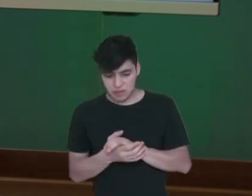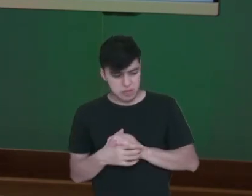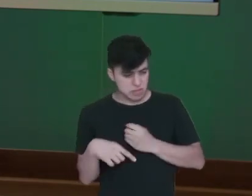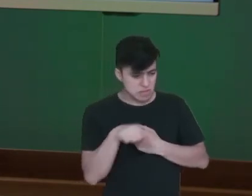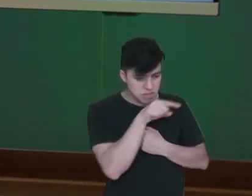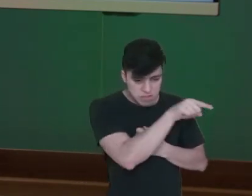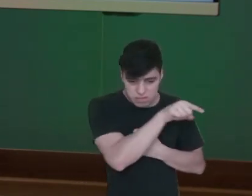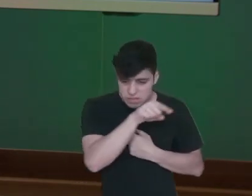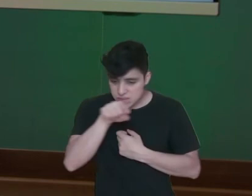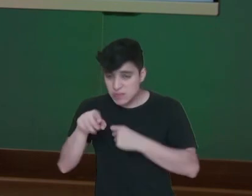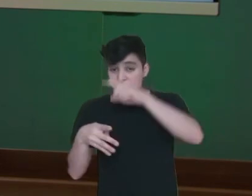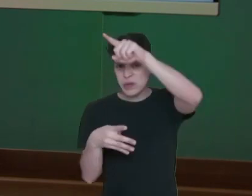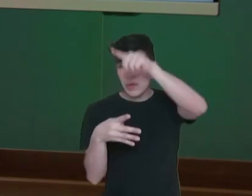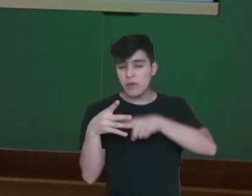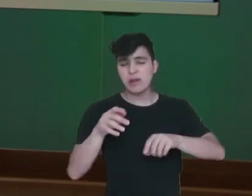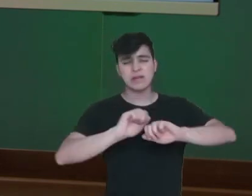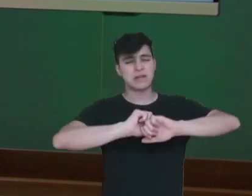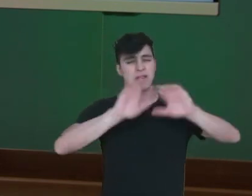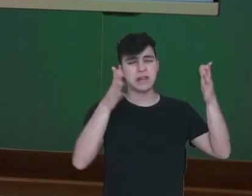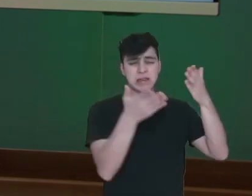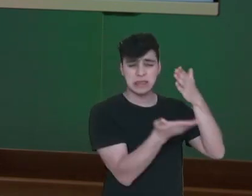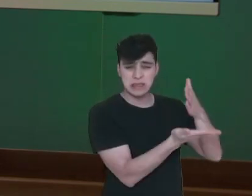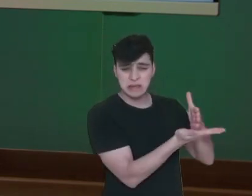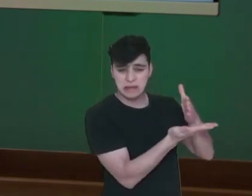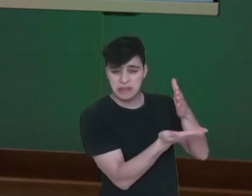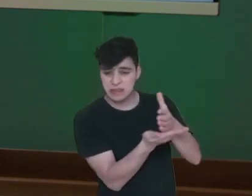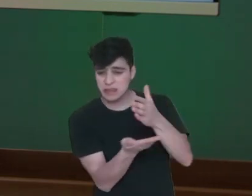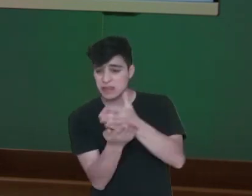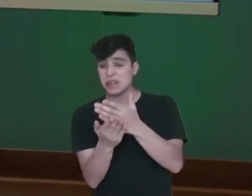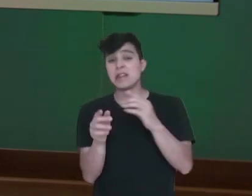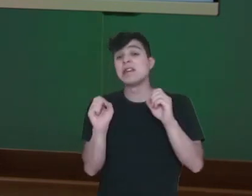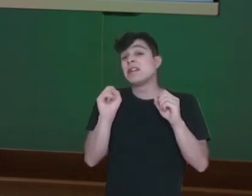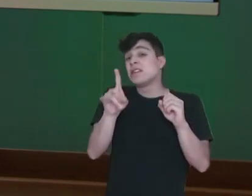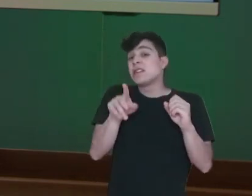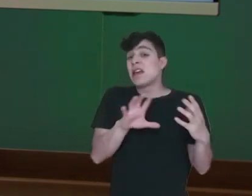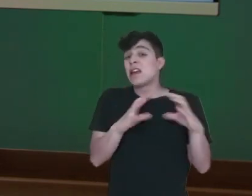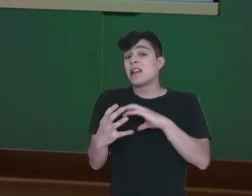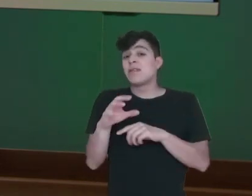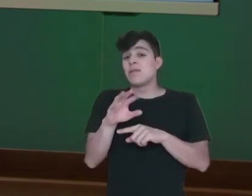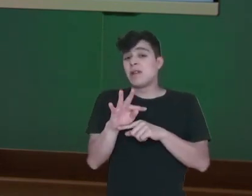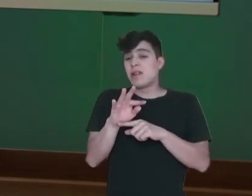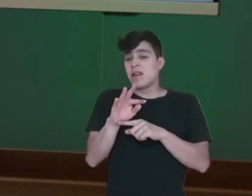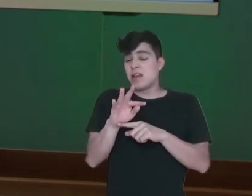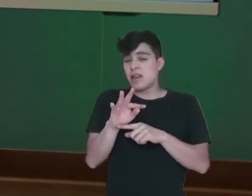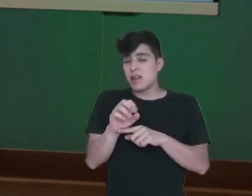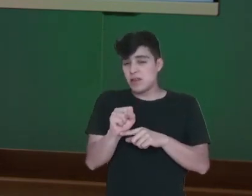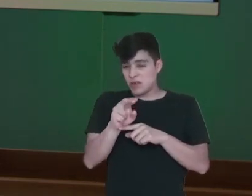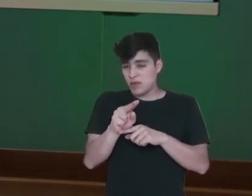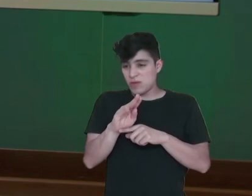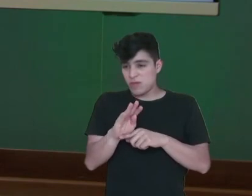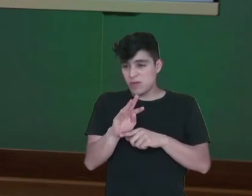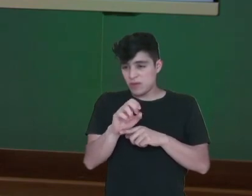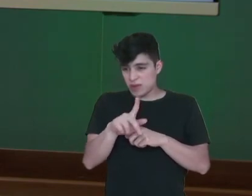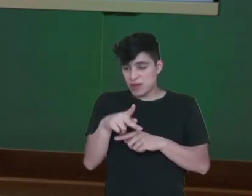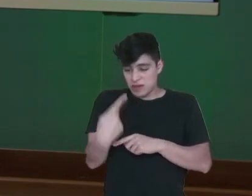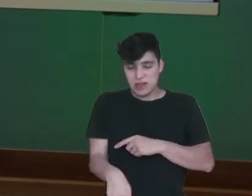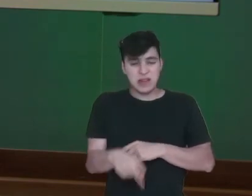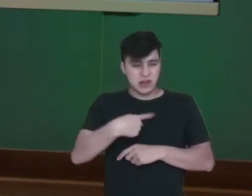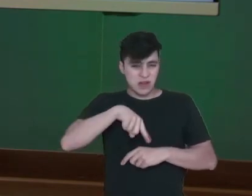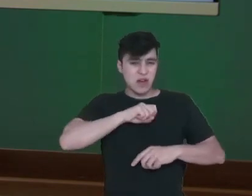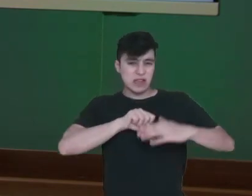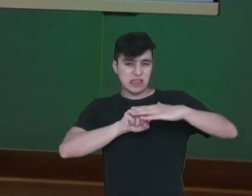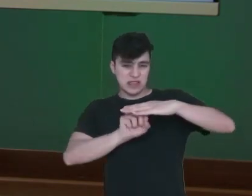4 estações são bem definidas no clima subtropical, certo? Que compreende a nossa região. E